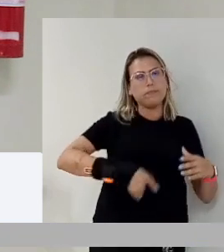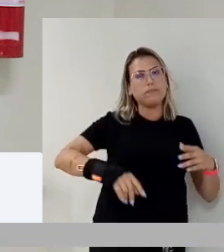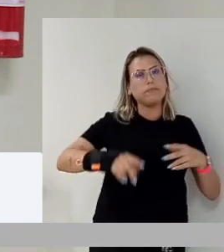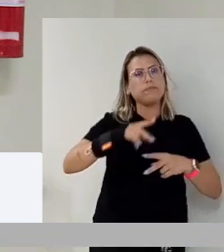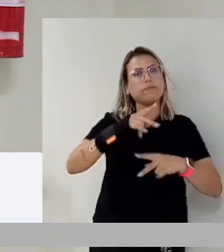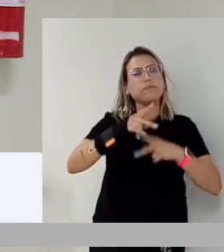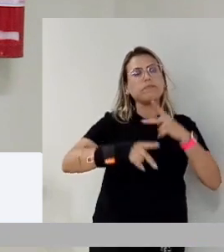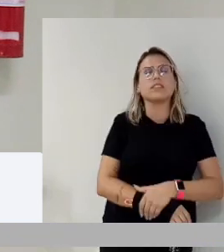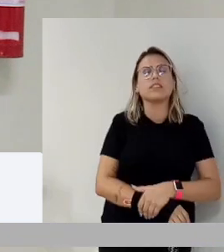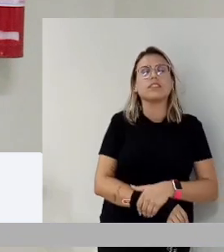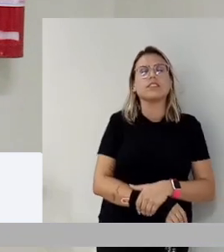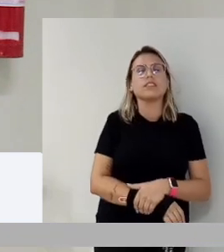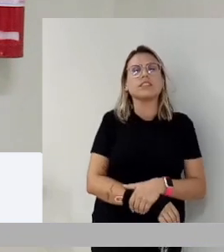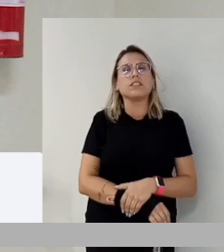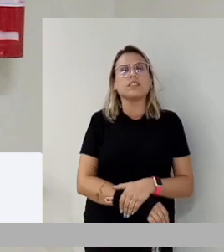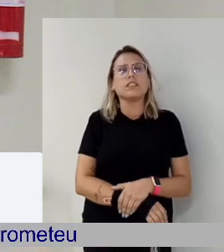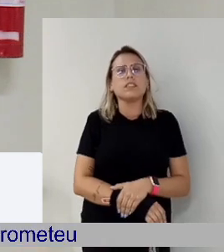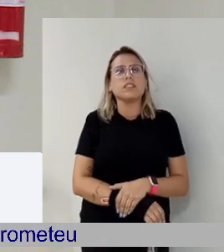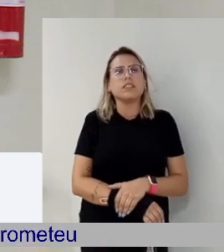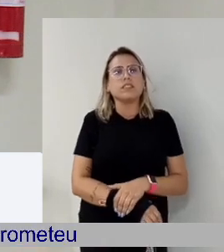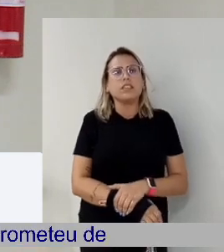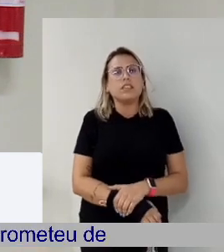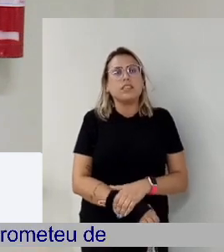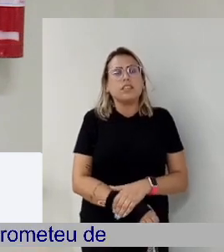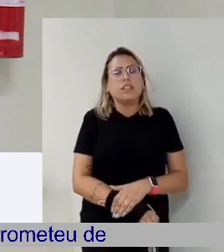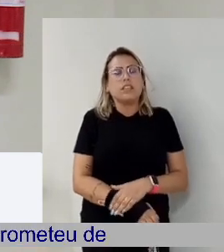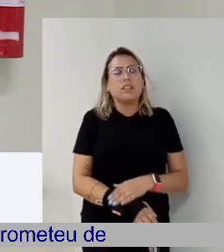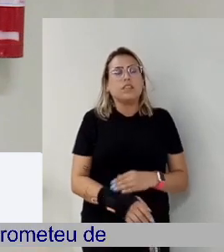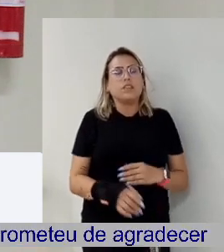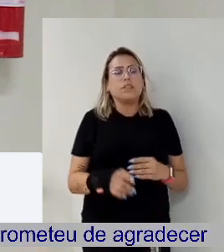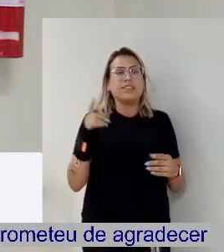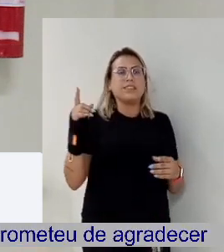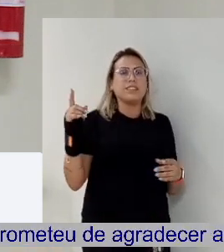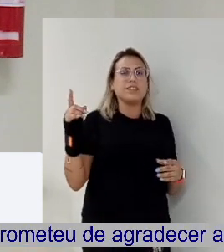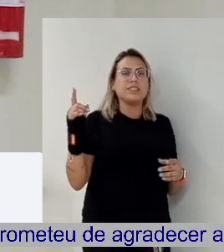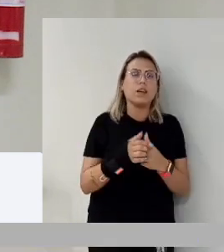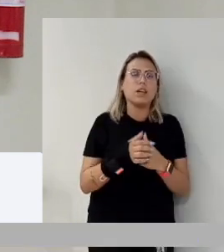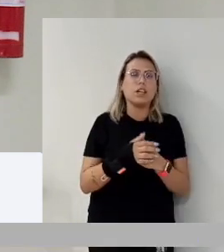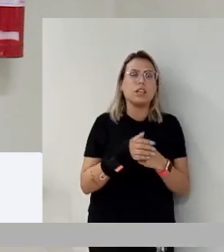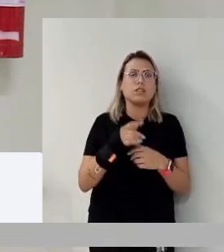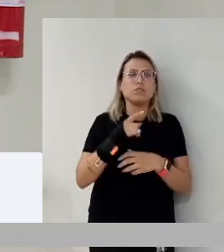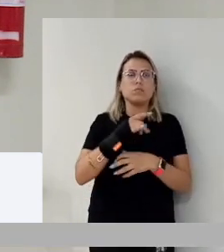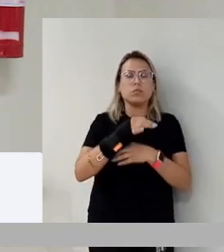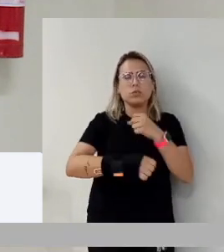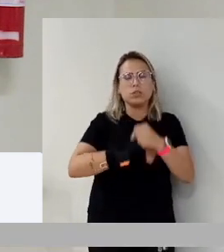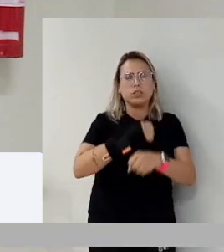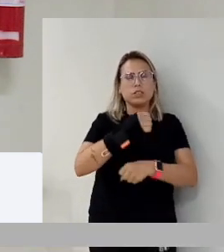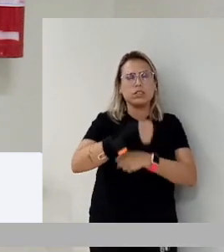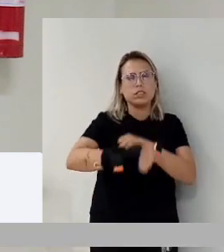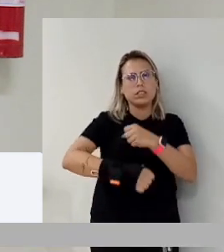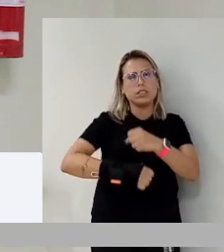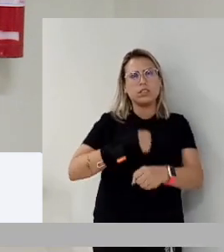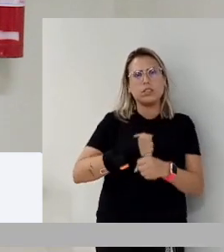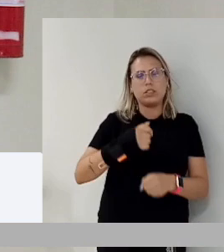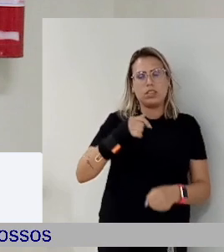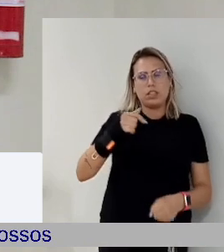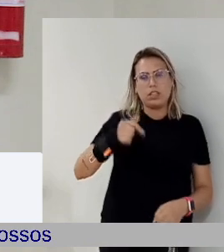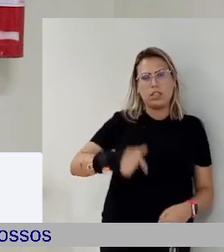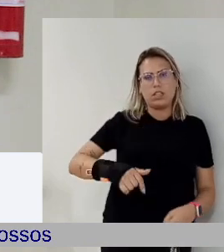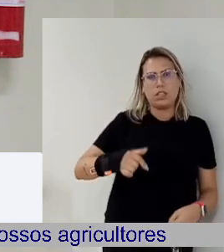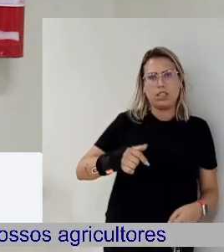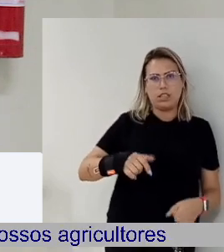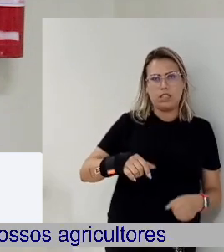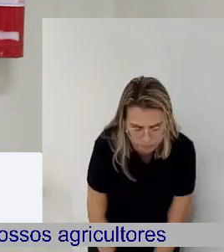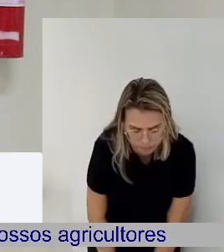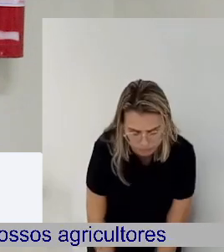agricultores familiares pel esse acolhimento de tantos anos aqui na emat né no município de